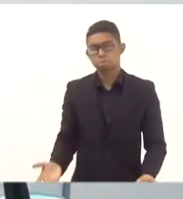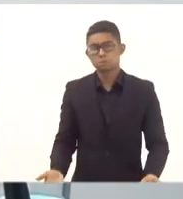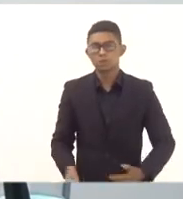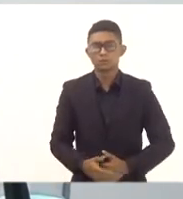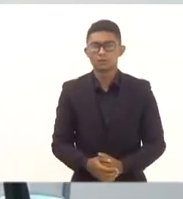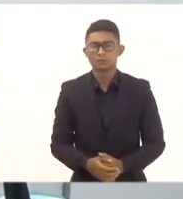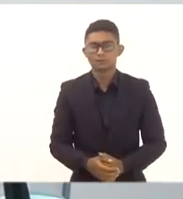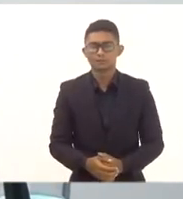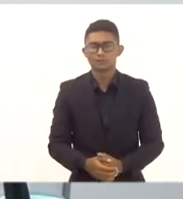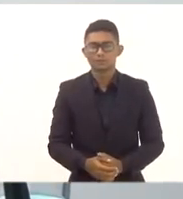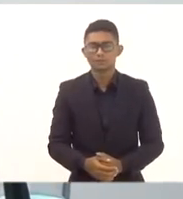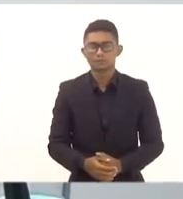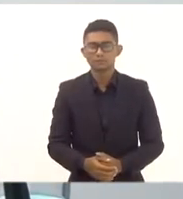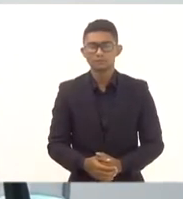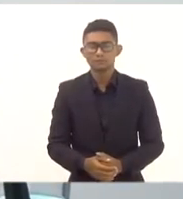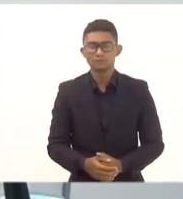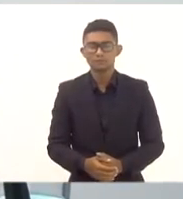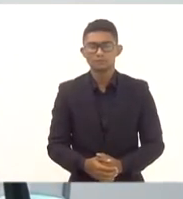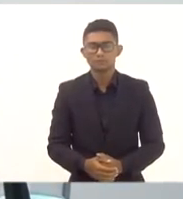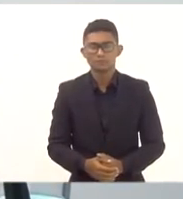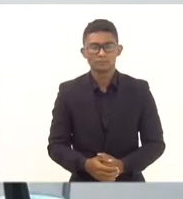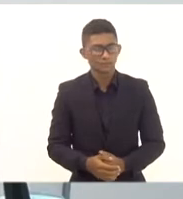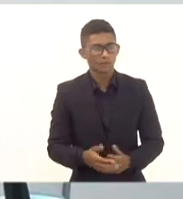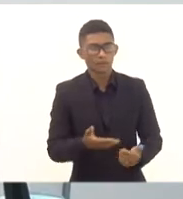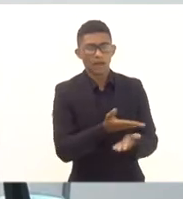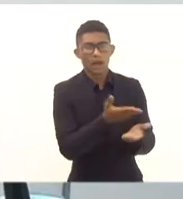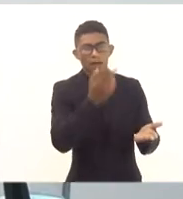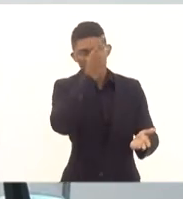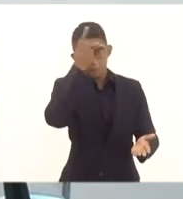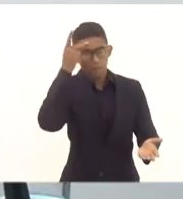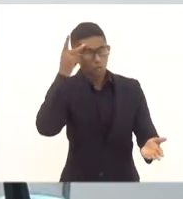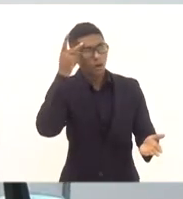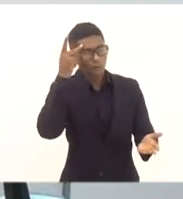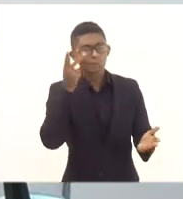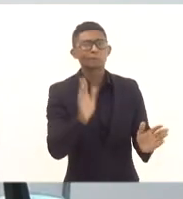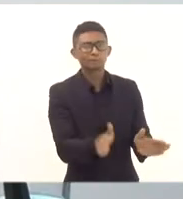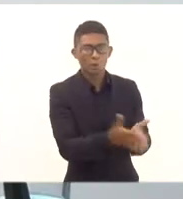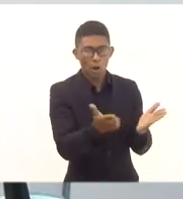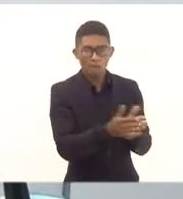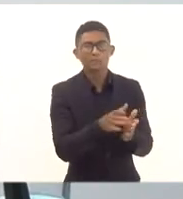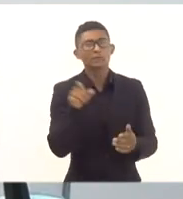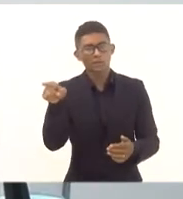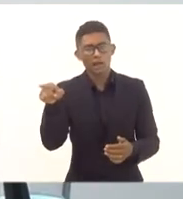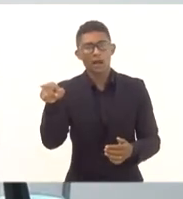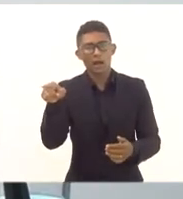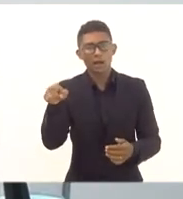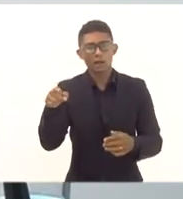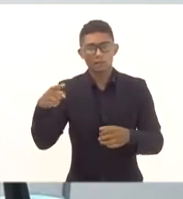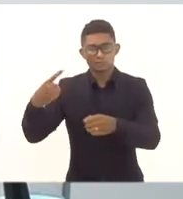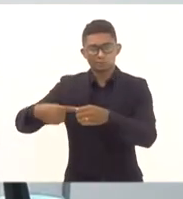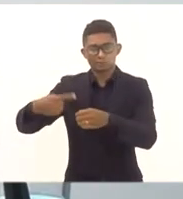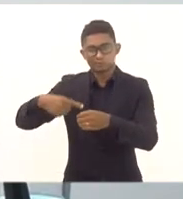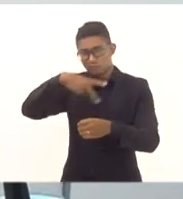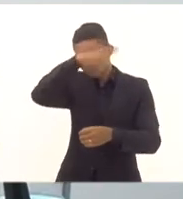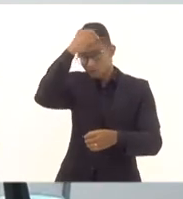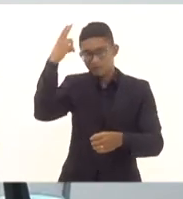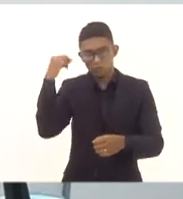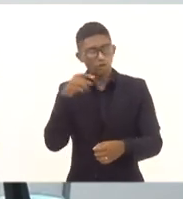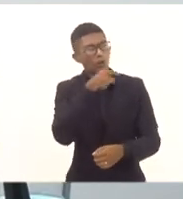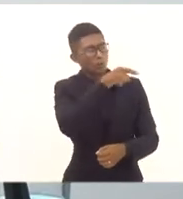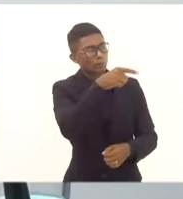numa suposta é miserabilidade ao número de pessoas que receberam de fato benefício